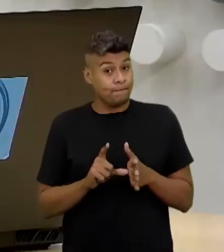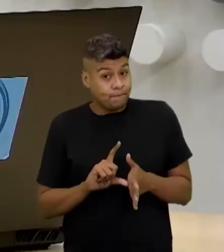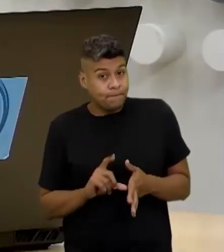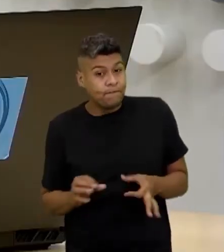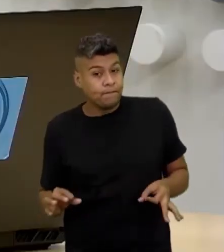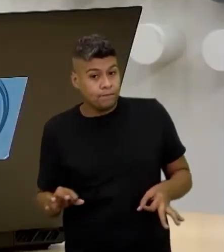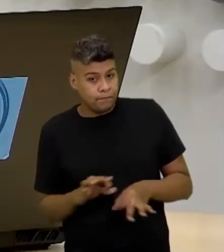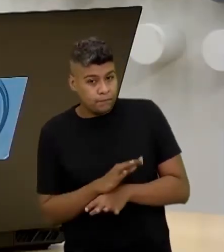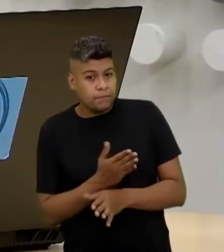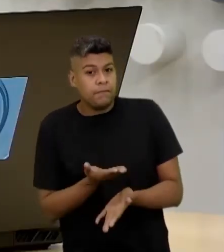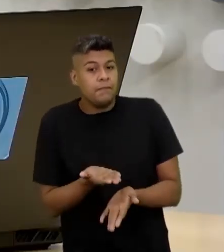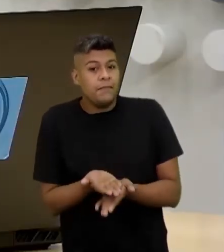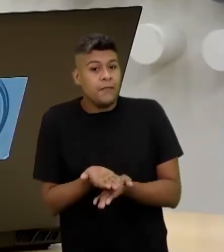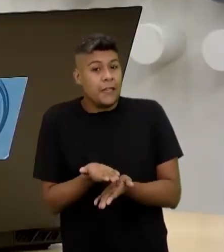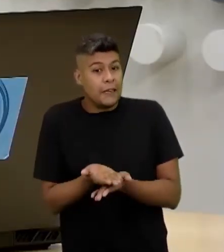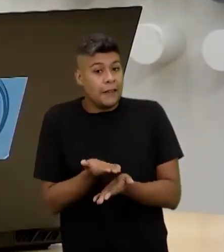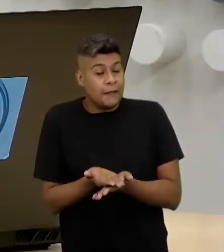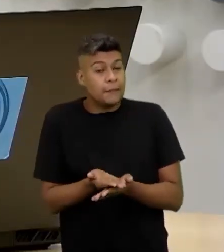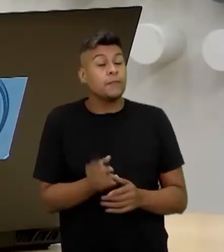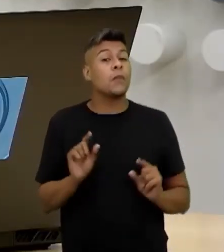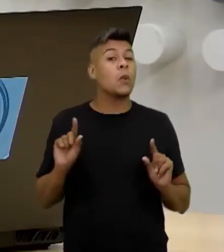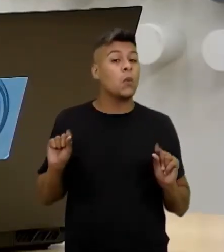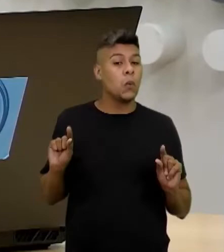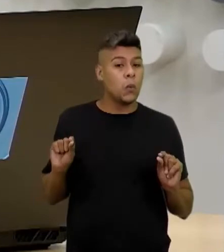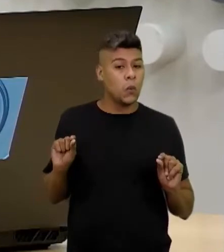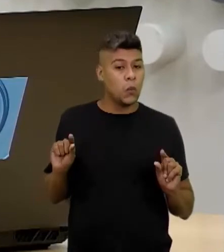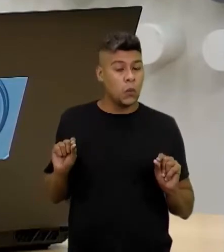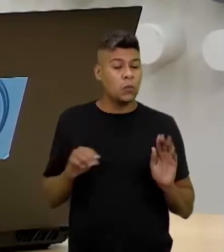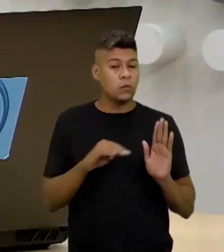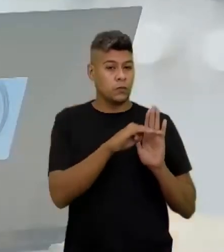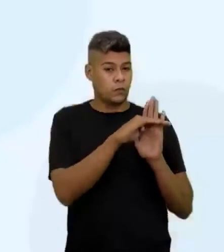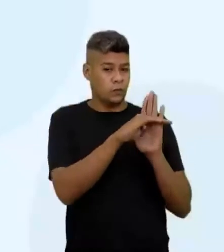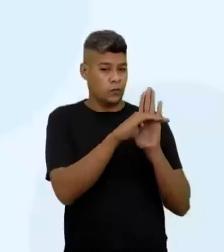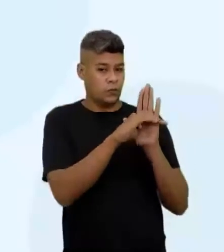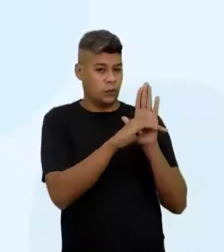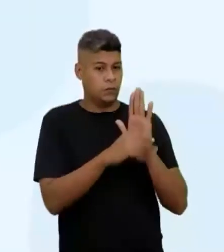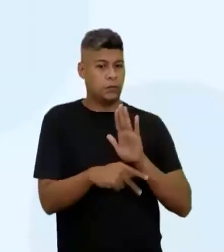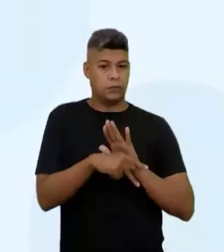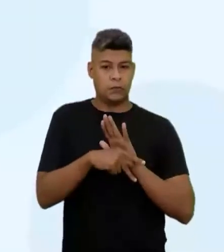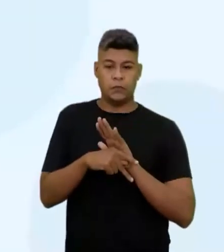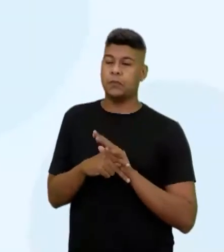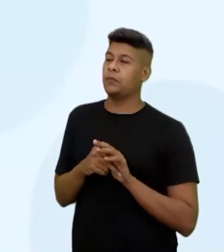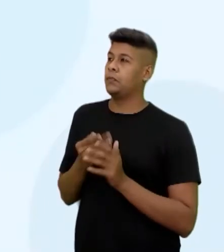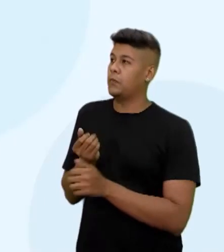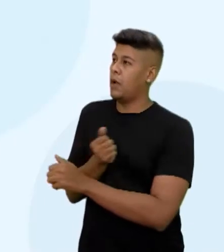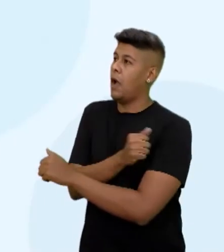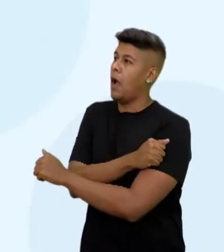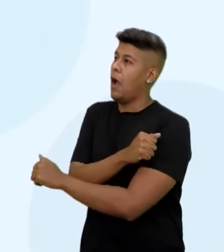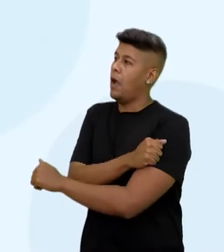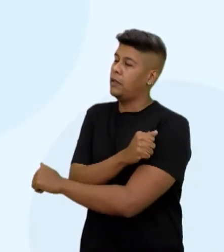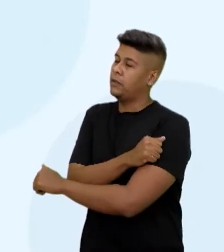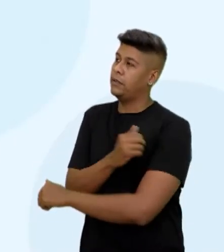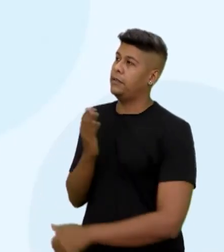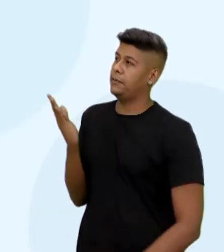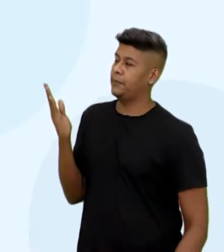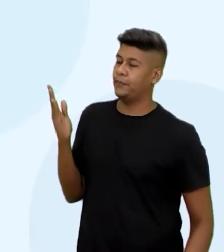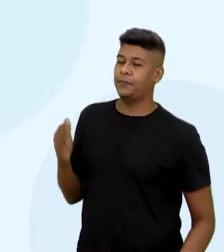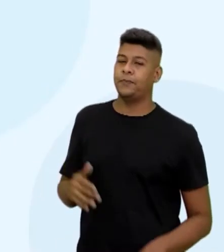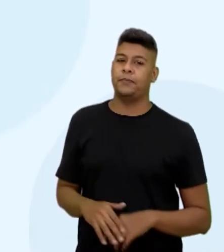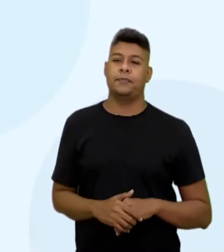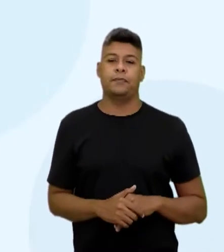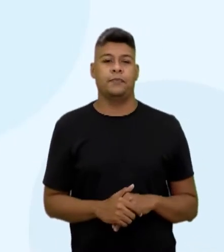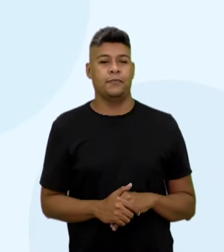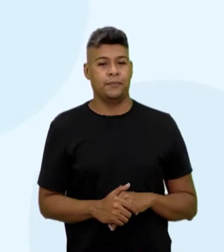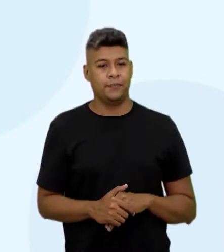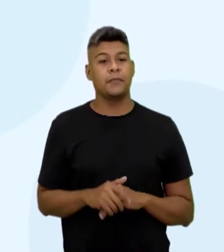finalizar a nossa aula de hoje eu deixo para vocês um Gol ter disto E aí e em que vocês